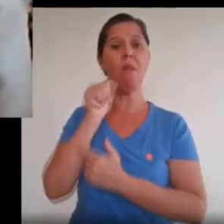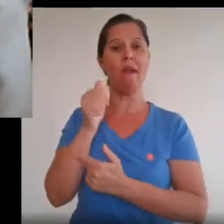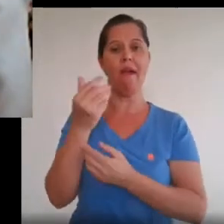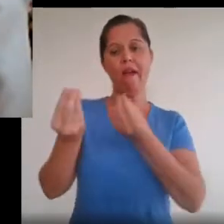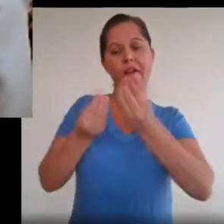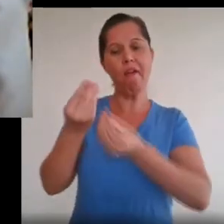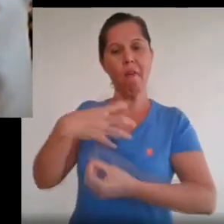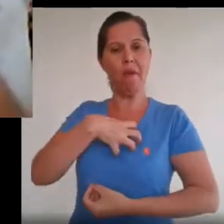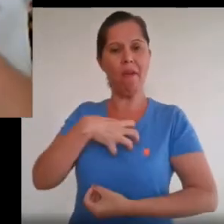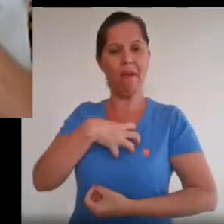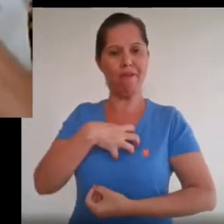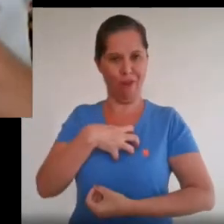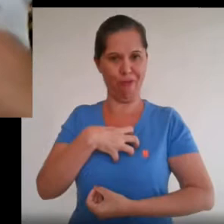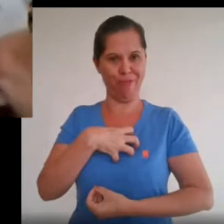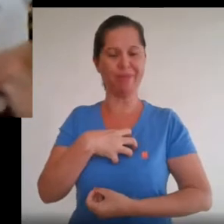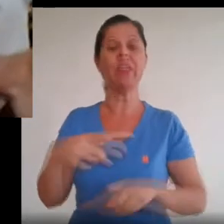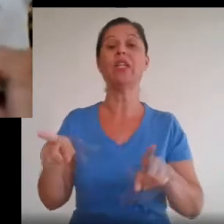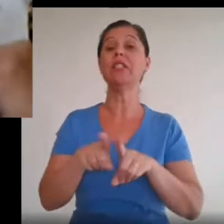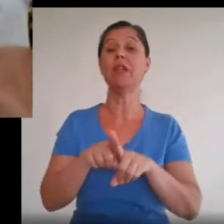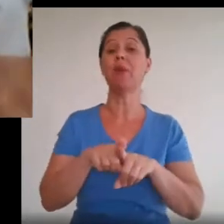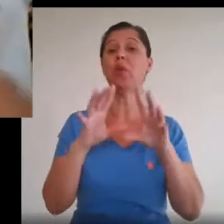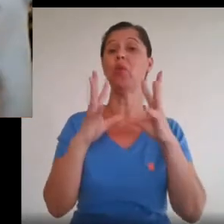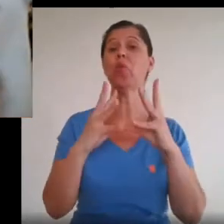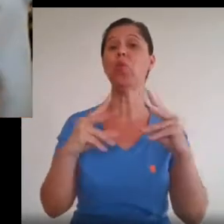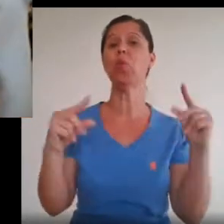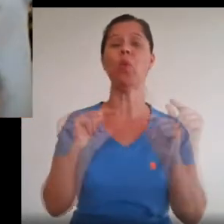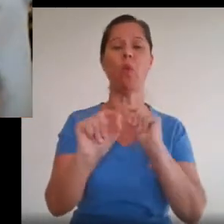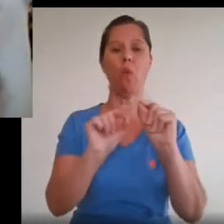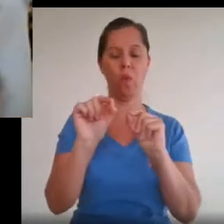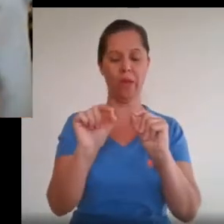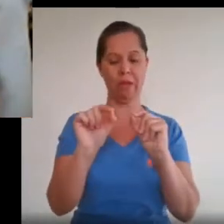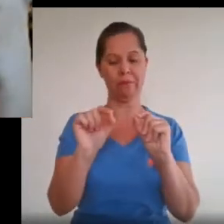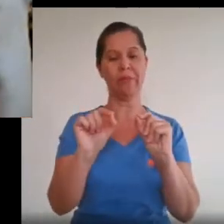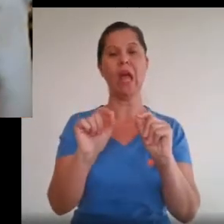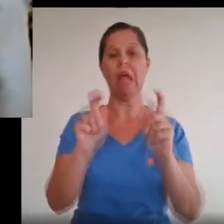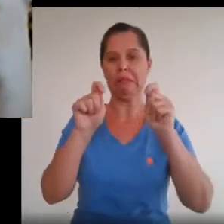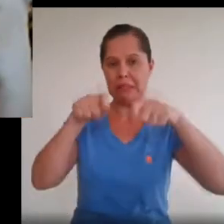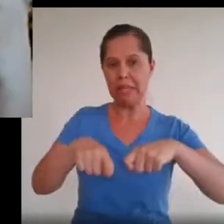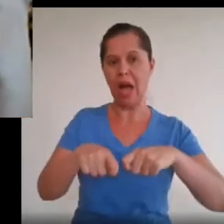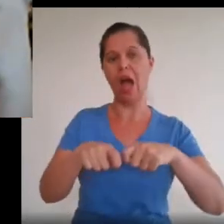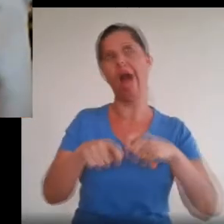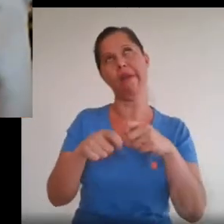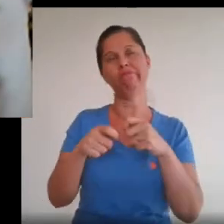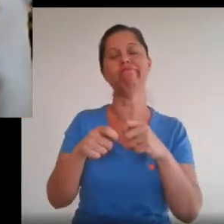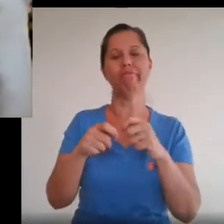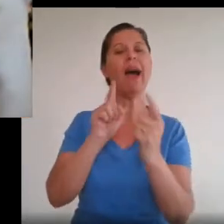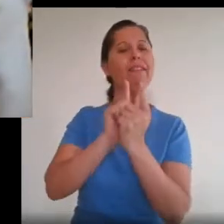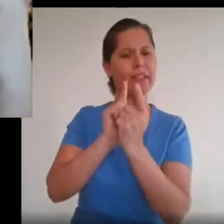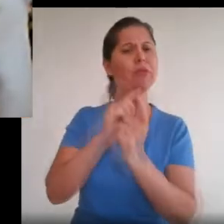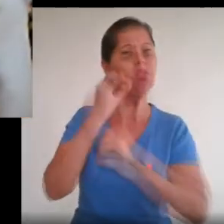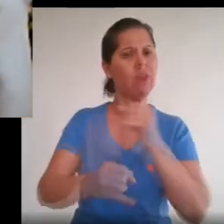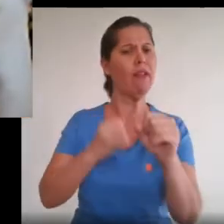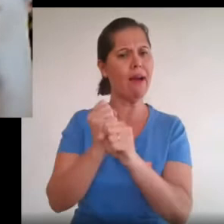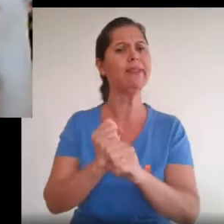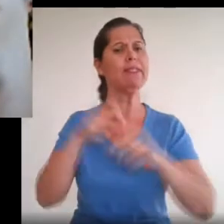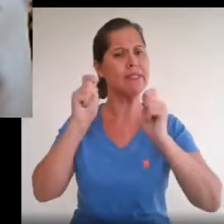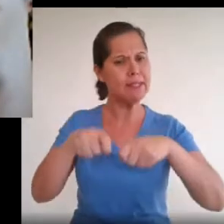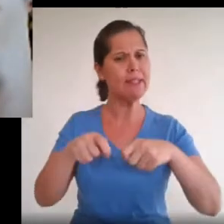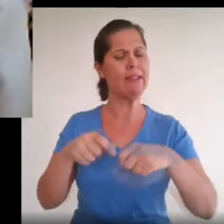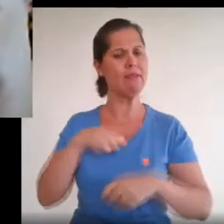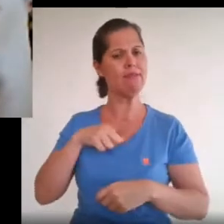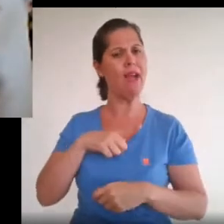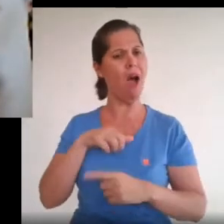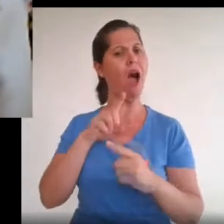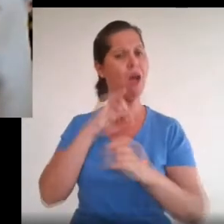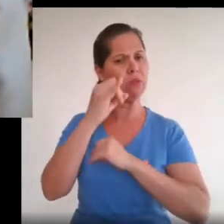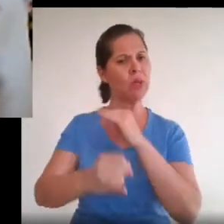Aí o enfrentamento de desmistificar que, olha, minimamente a gente pode atender online, sim, né? Pode dar